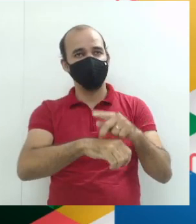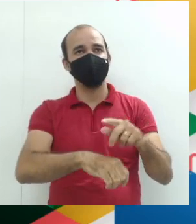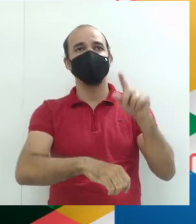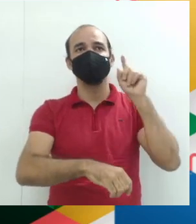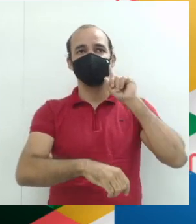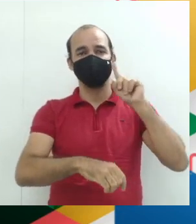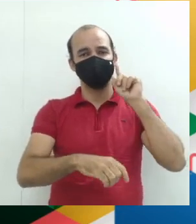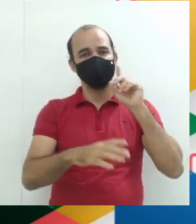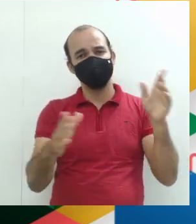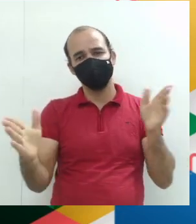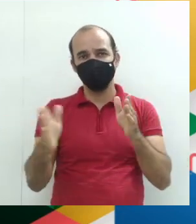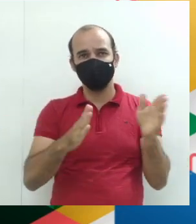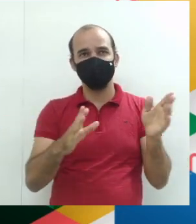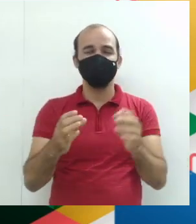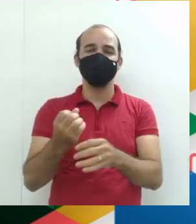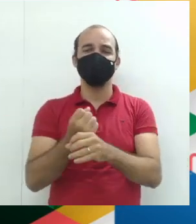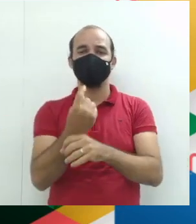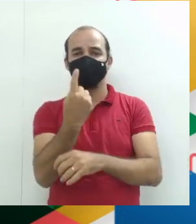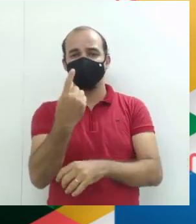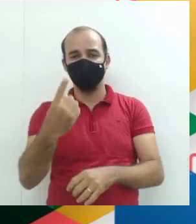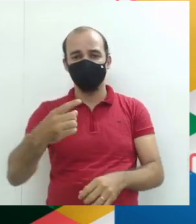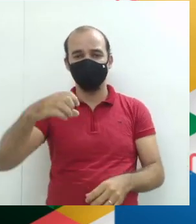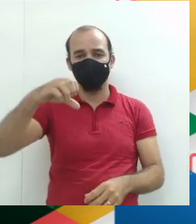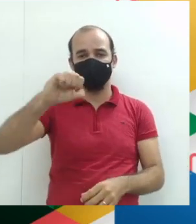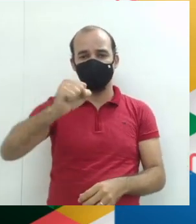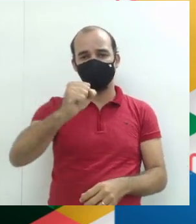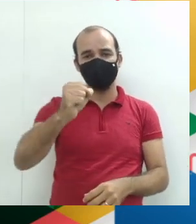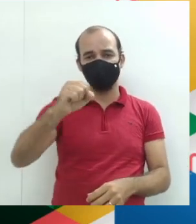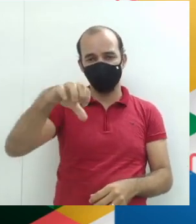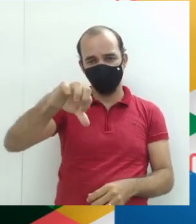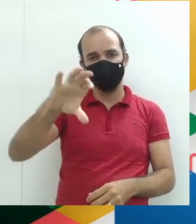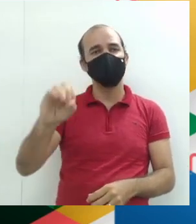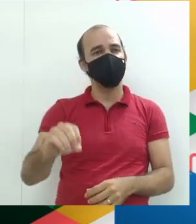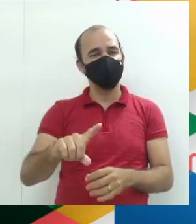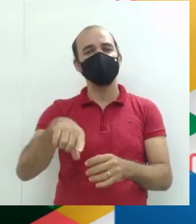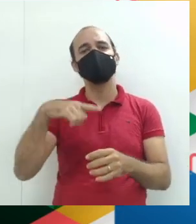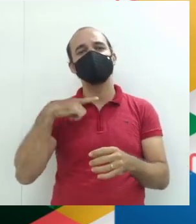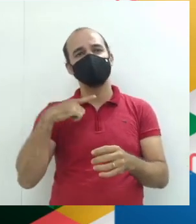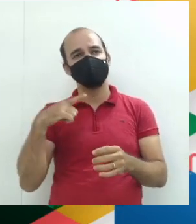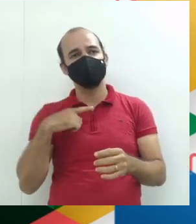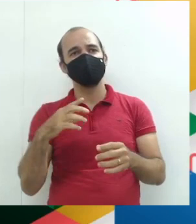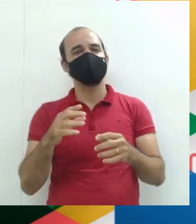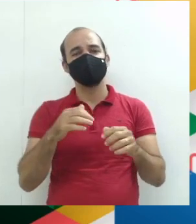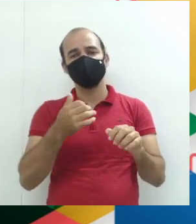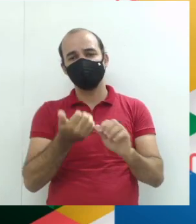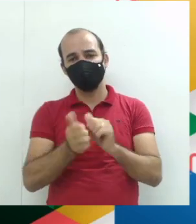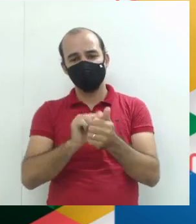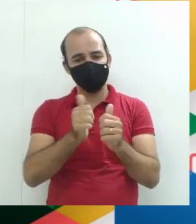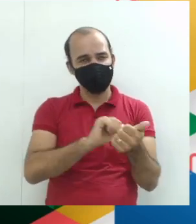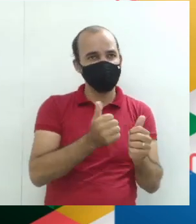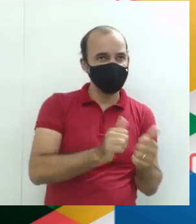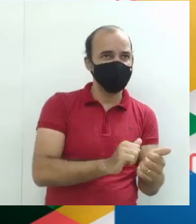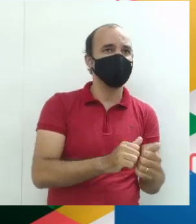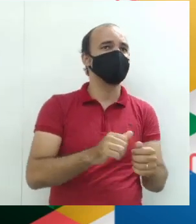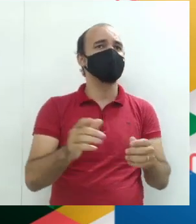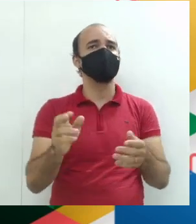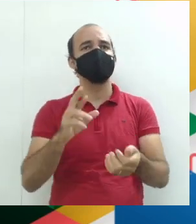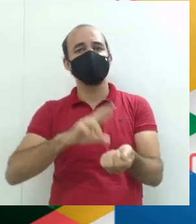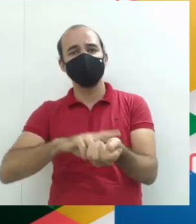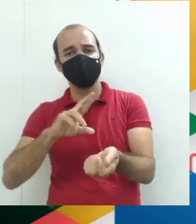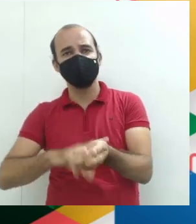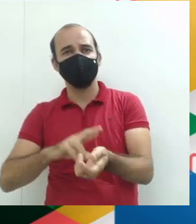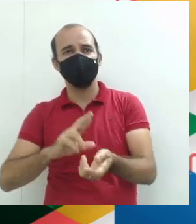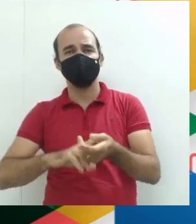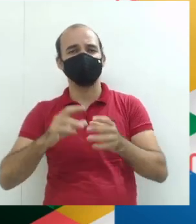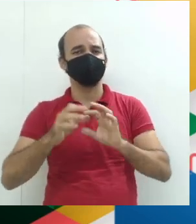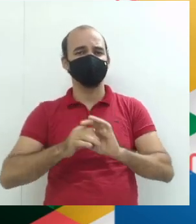de 1890. É um estilo musical marcado pela improvisação, o swing e os ritmos não